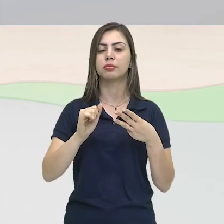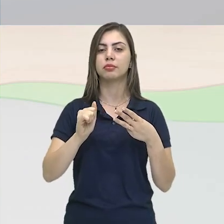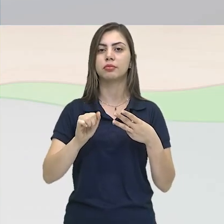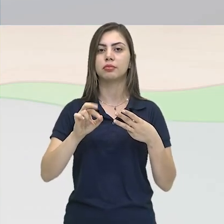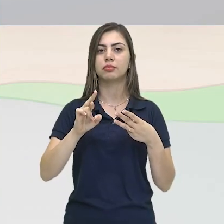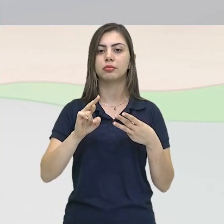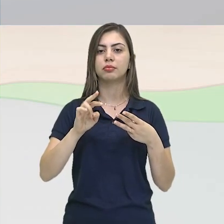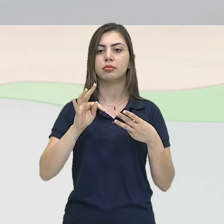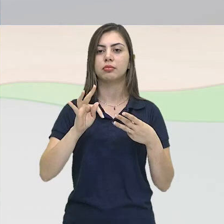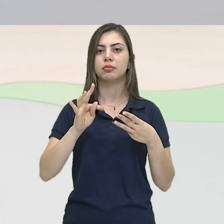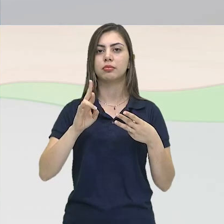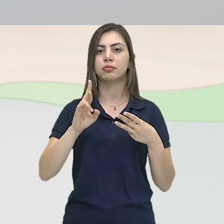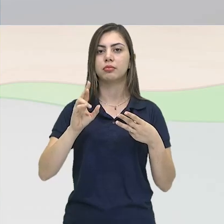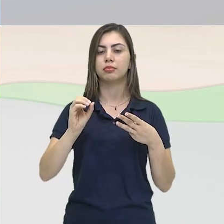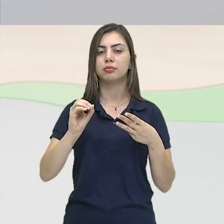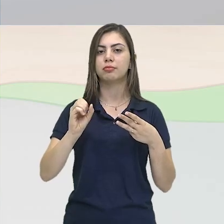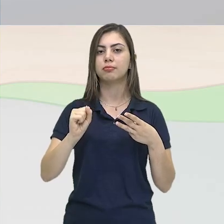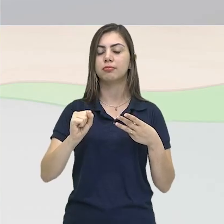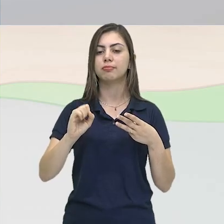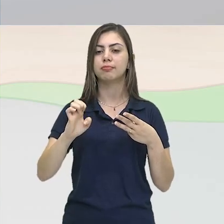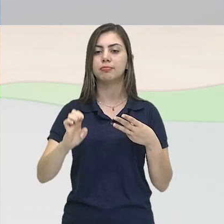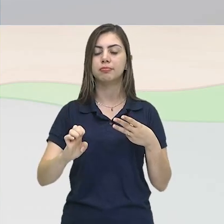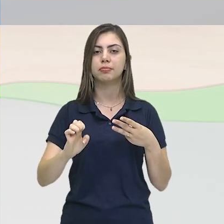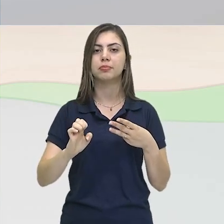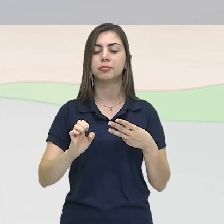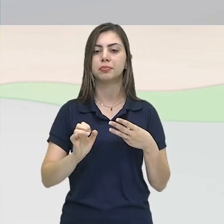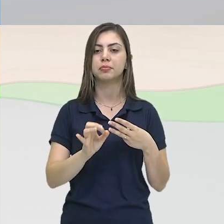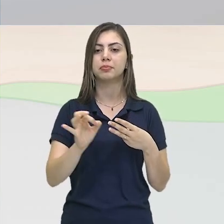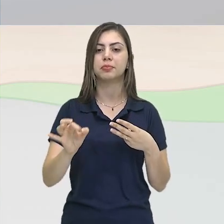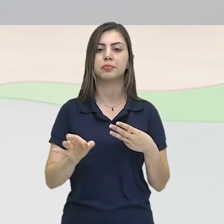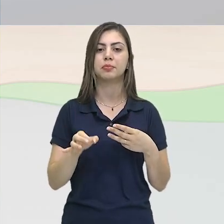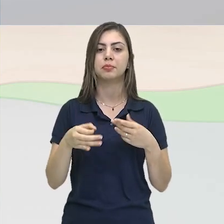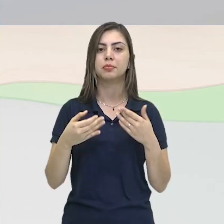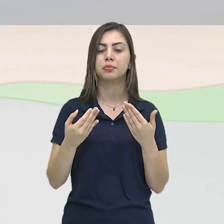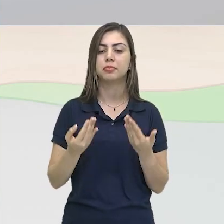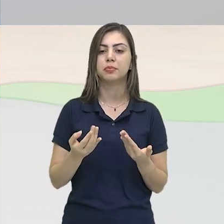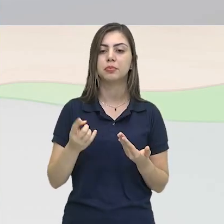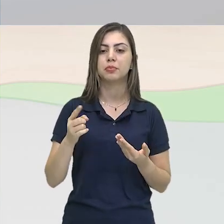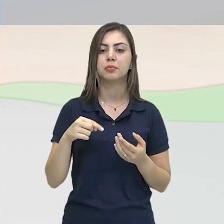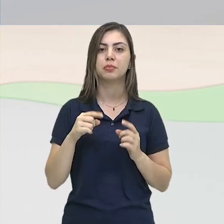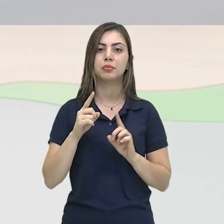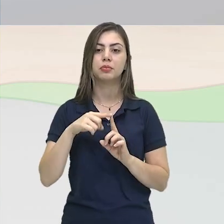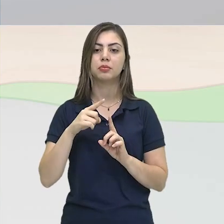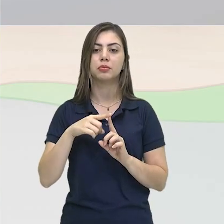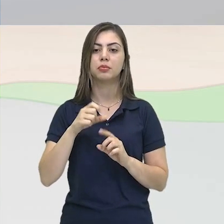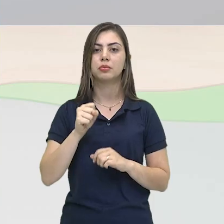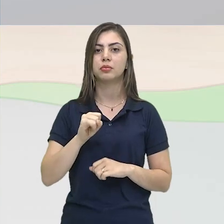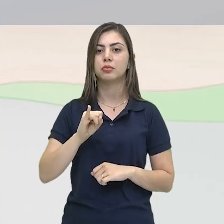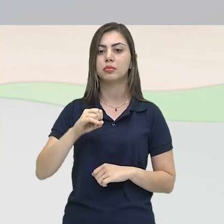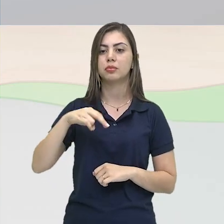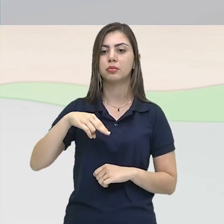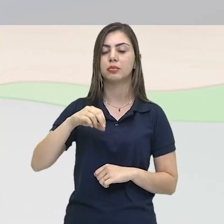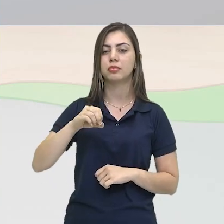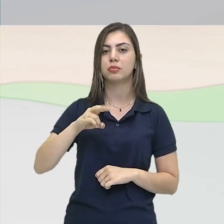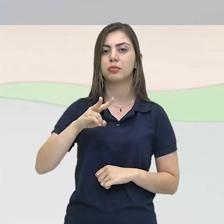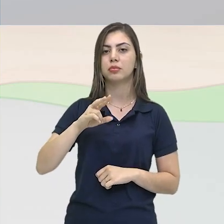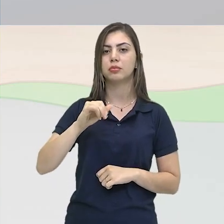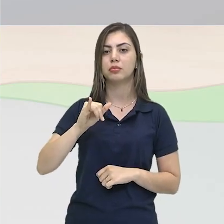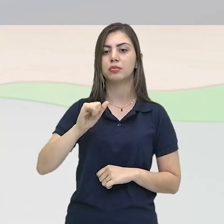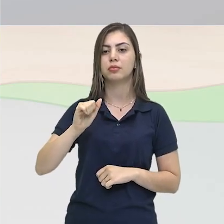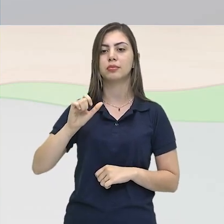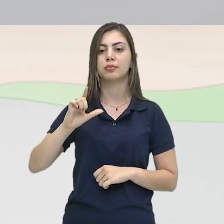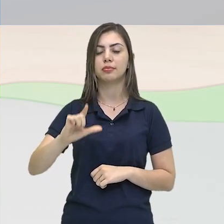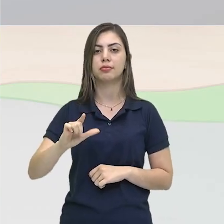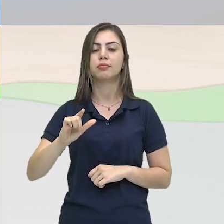a diartrose, que é uma articulação sinovial móvel. Essa sim